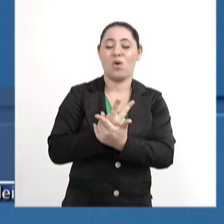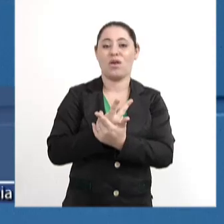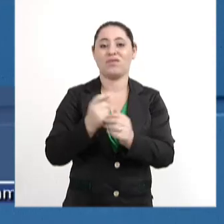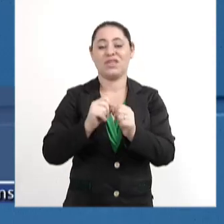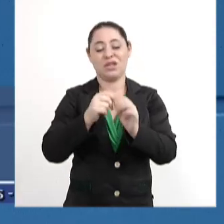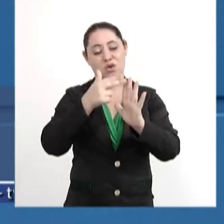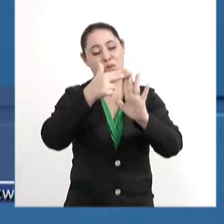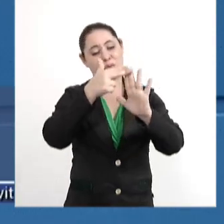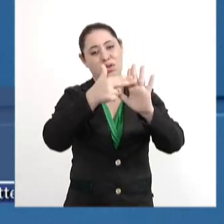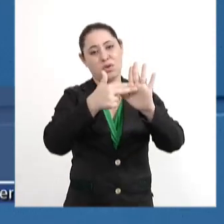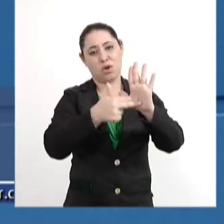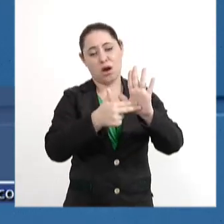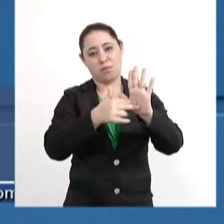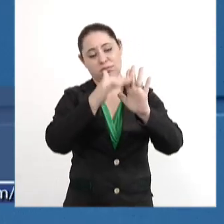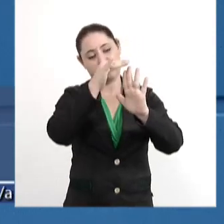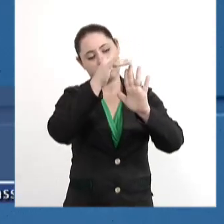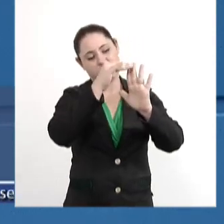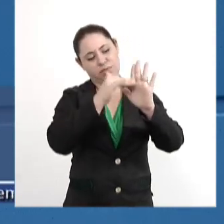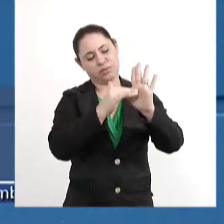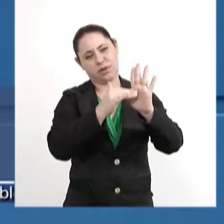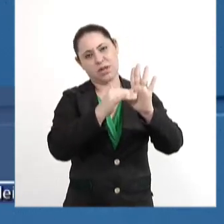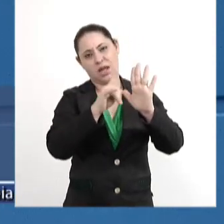norma de caráter